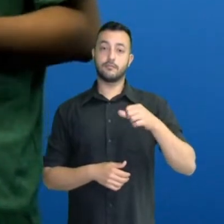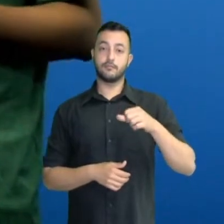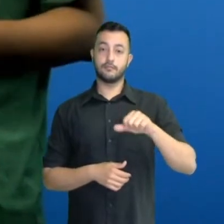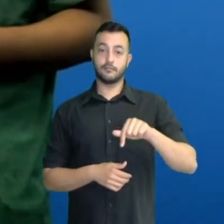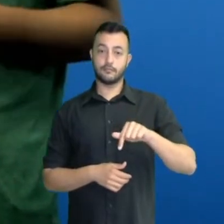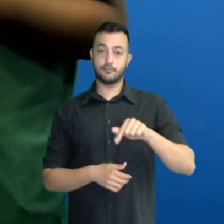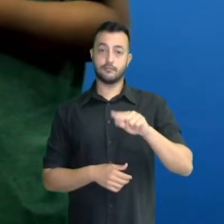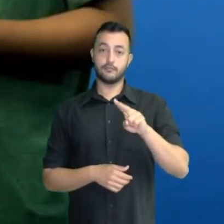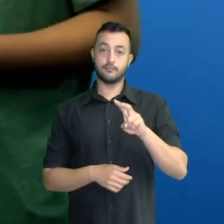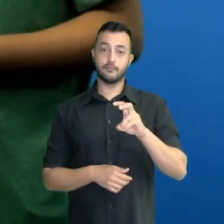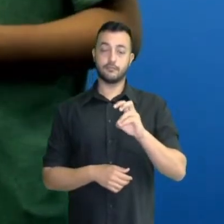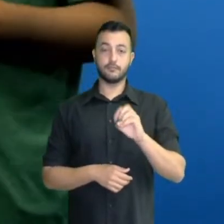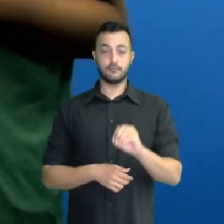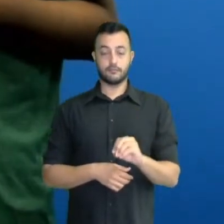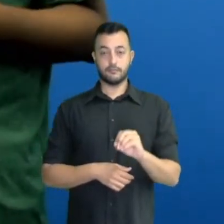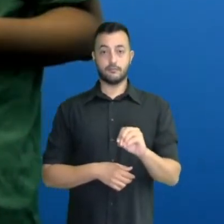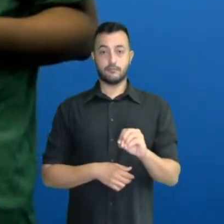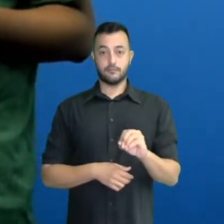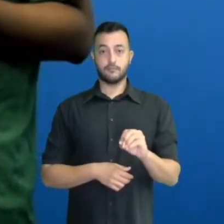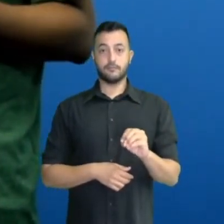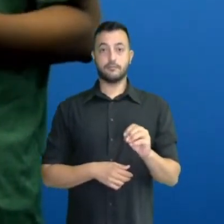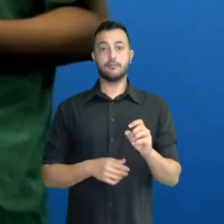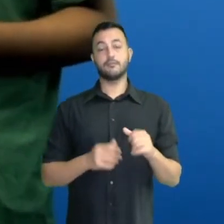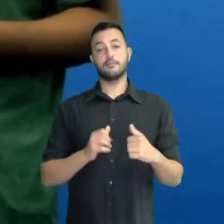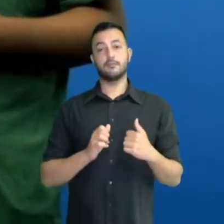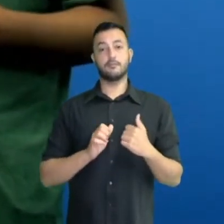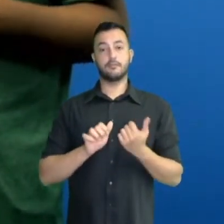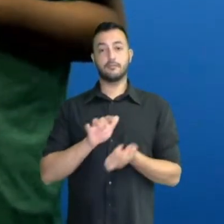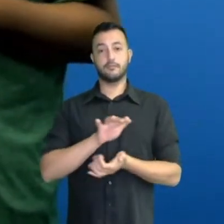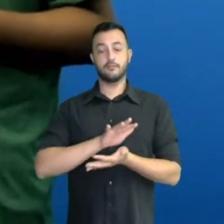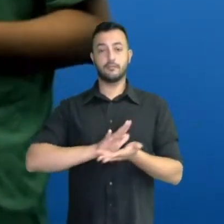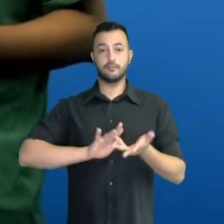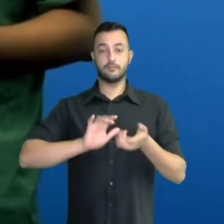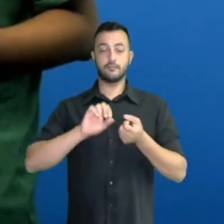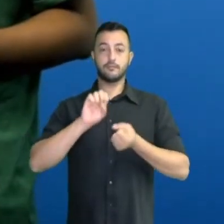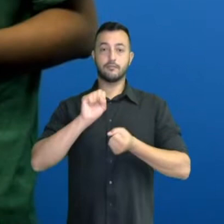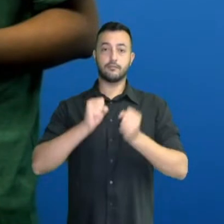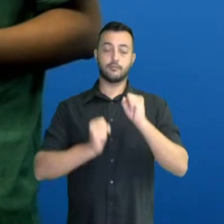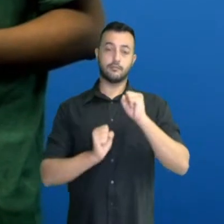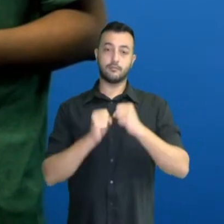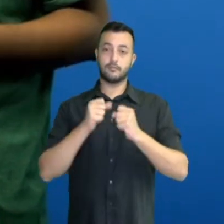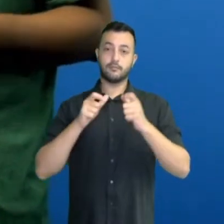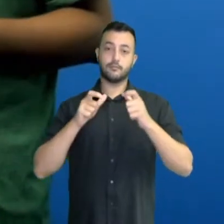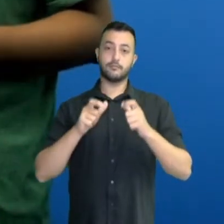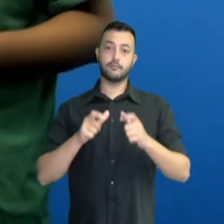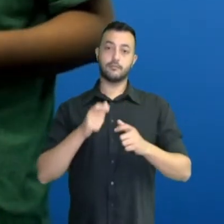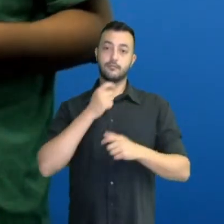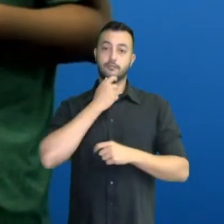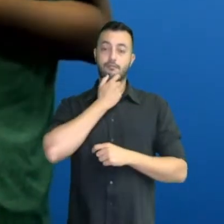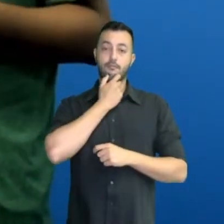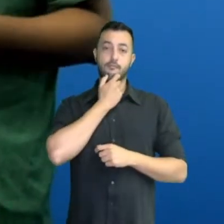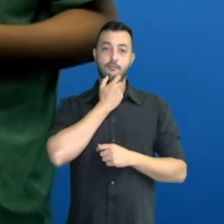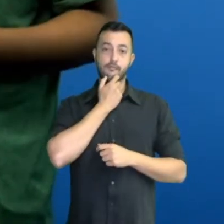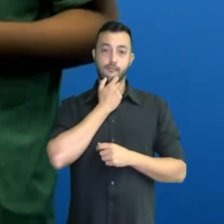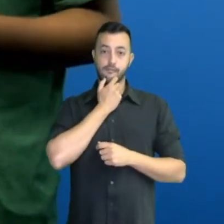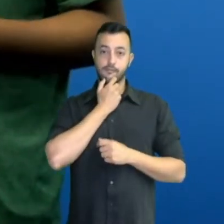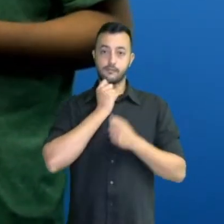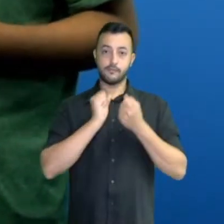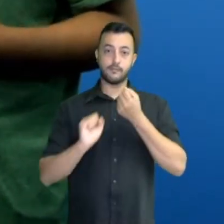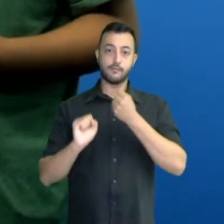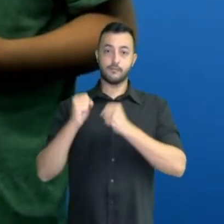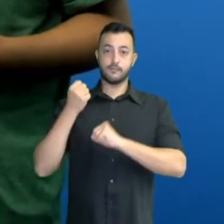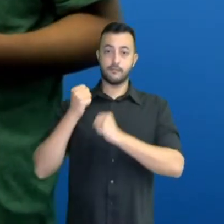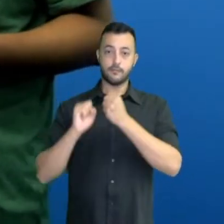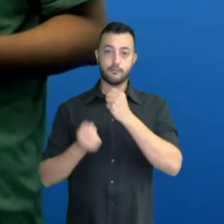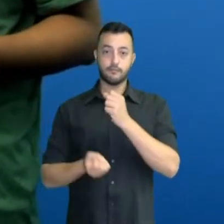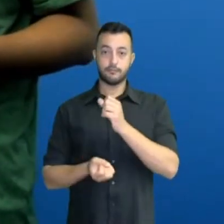750, perdão, 750, durante a Revolução Industrial ocorrida na Inglaterra, certo? As indústrias, quando